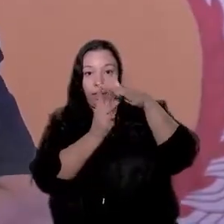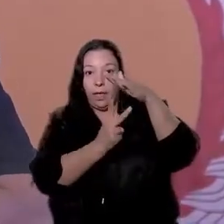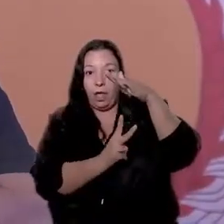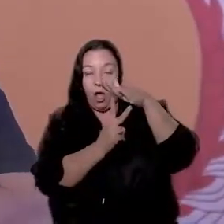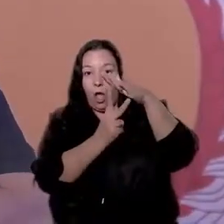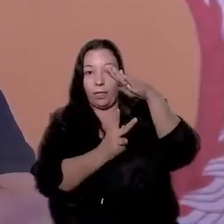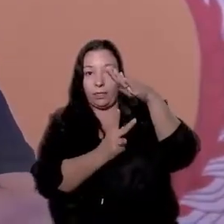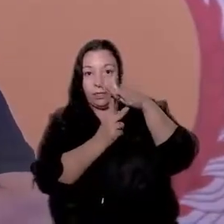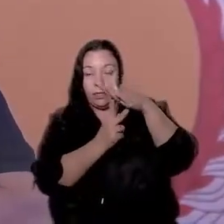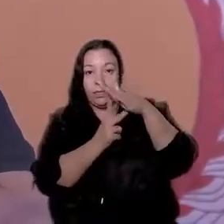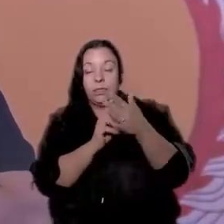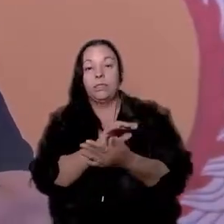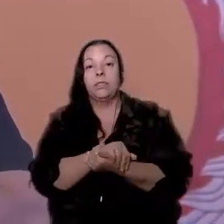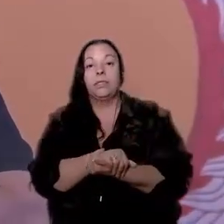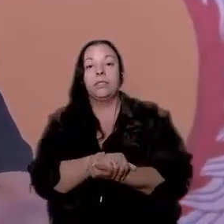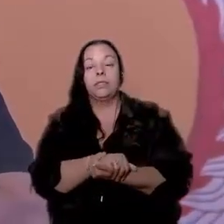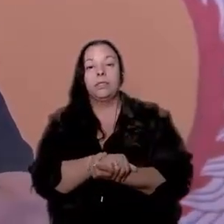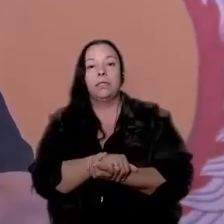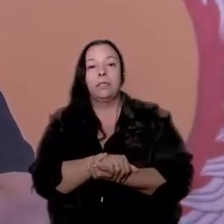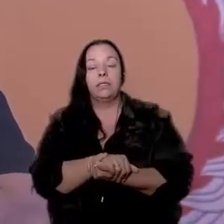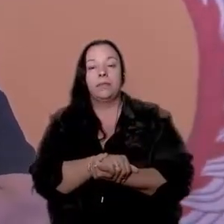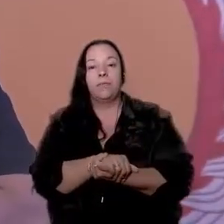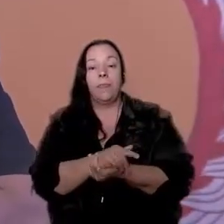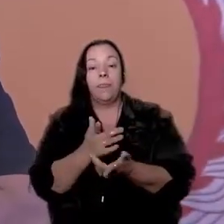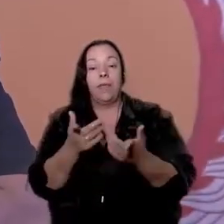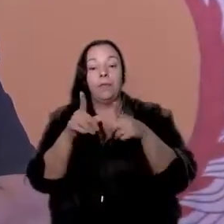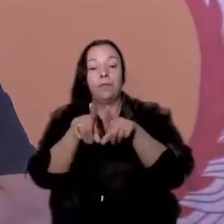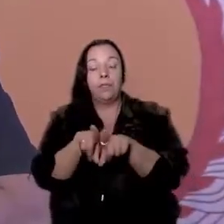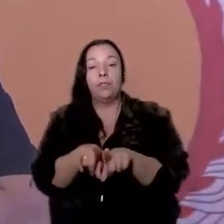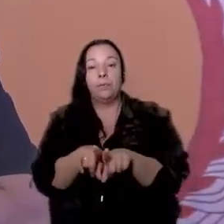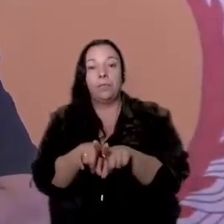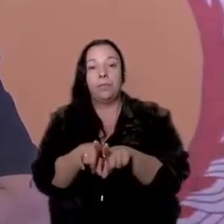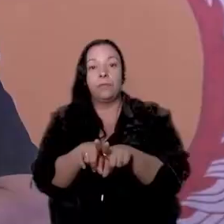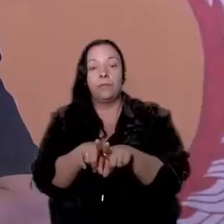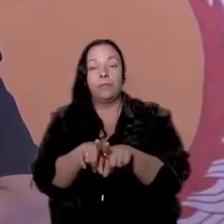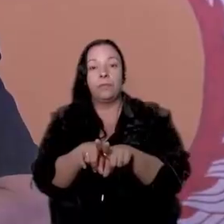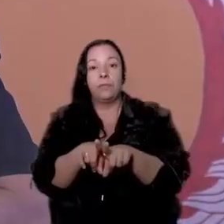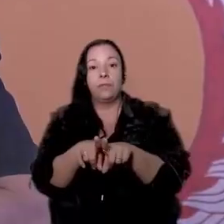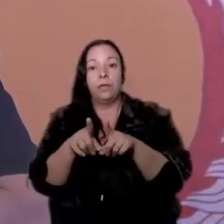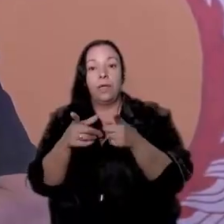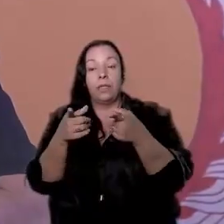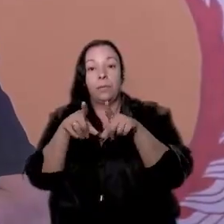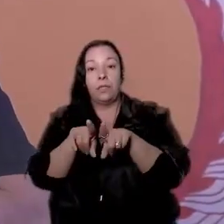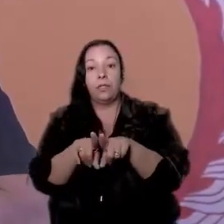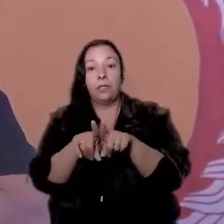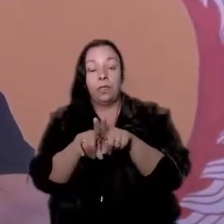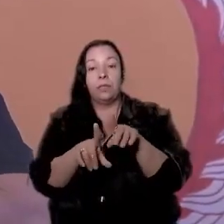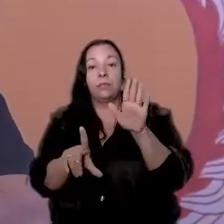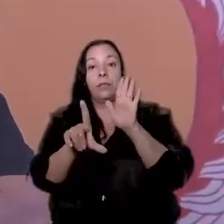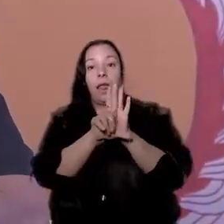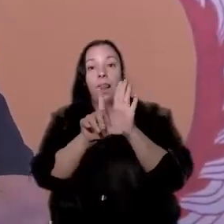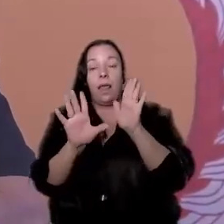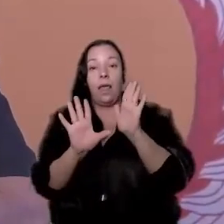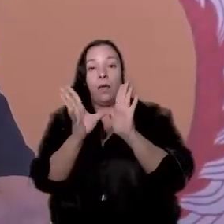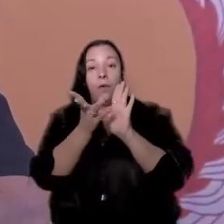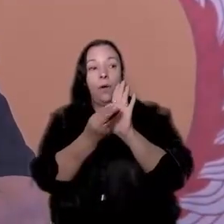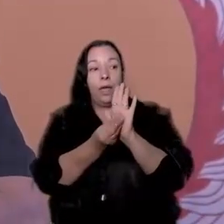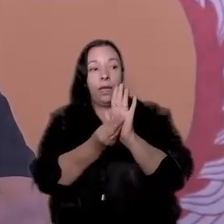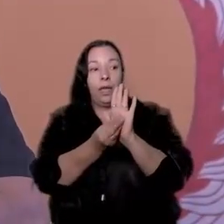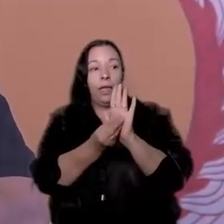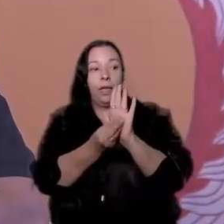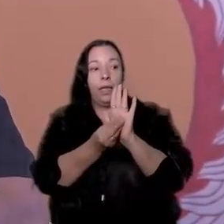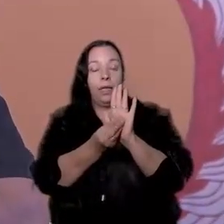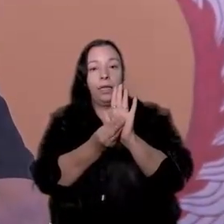Eu não sei quem são os outros patrocinadores. Aparece o vídeo do patrocinador. Agora tem que aparecer o vídeo do Lei Rouanet. Eu até reclamei do Afonso que ele não estava exibindo